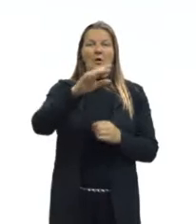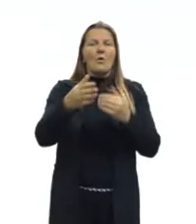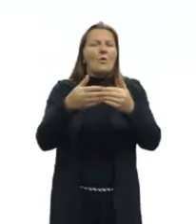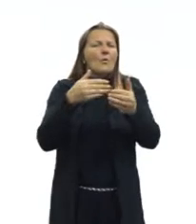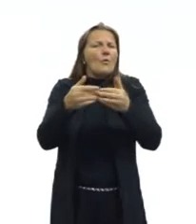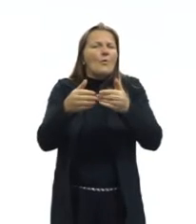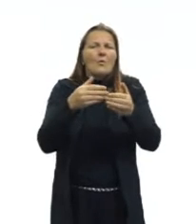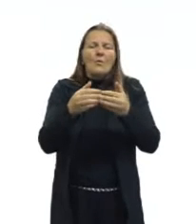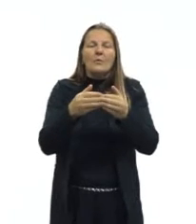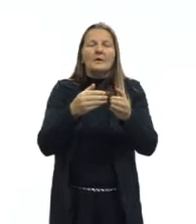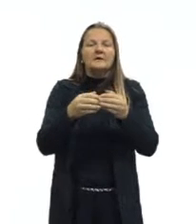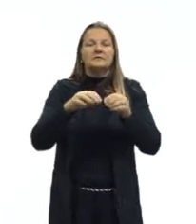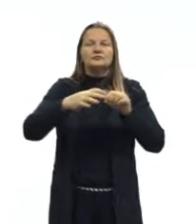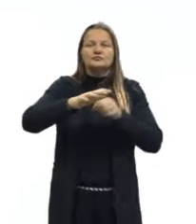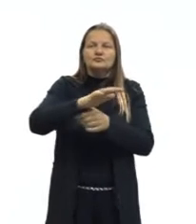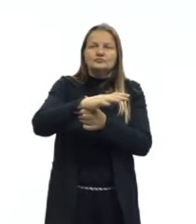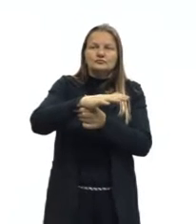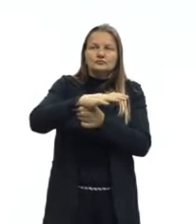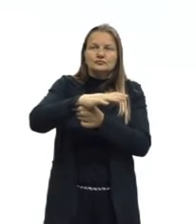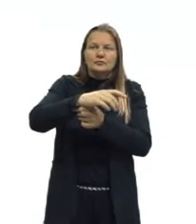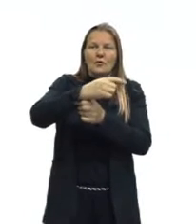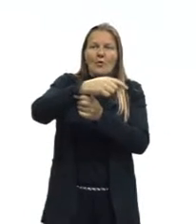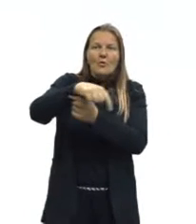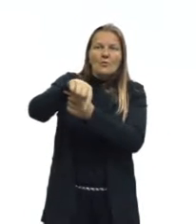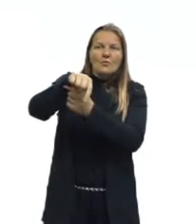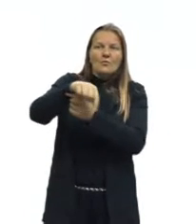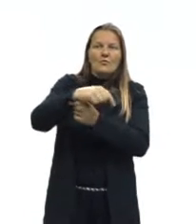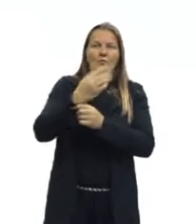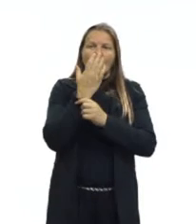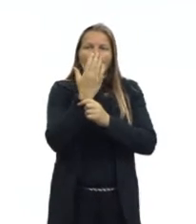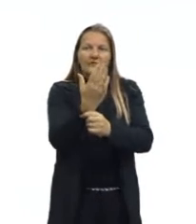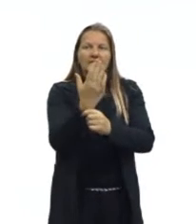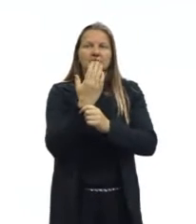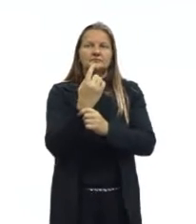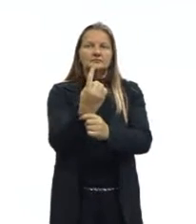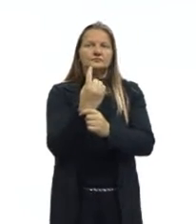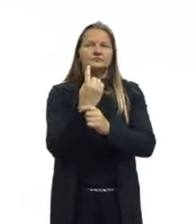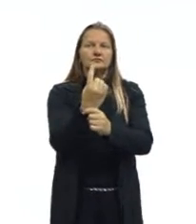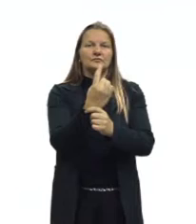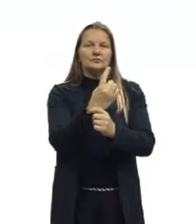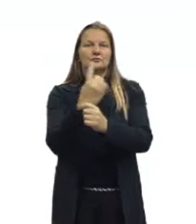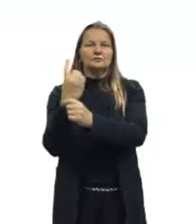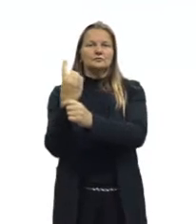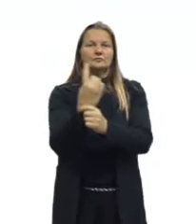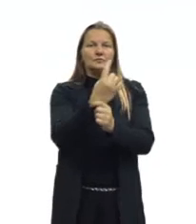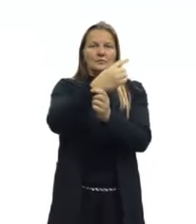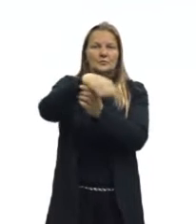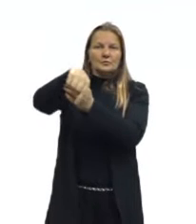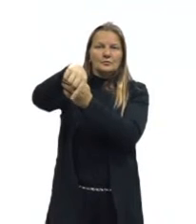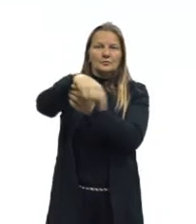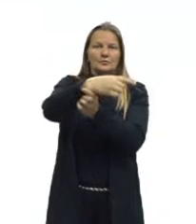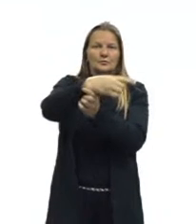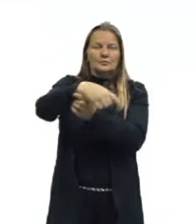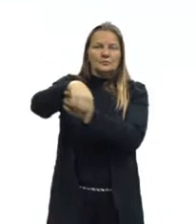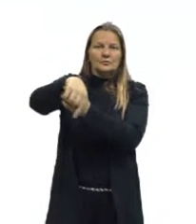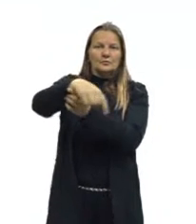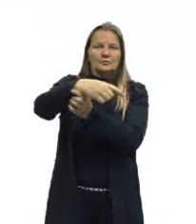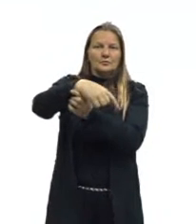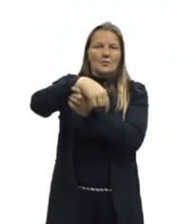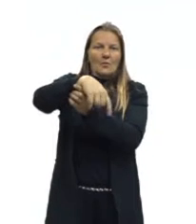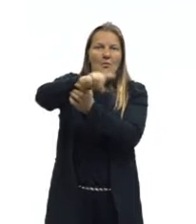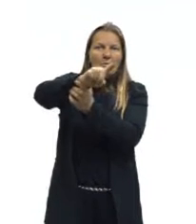coisa que osciele para frente e para trás para lá e para cá de um lado para o outro